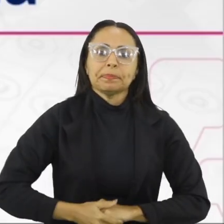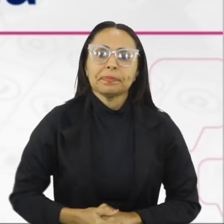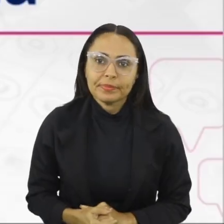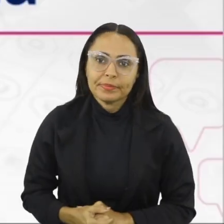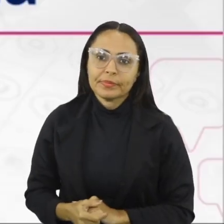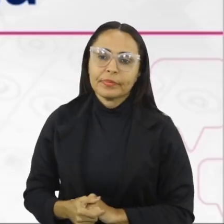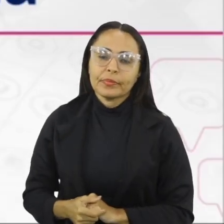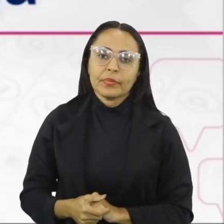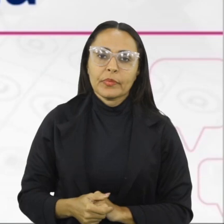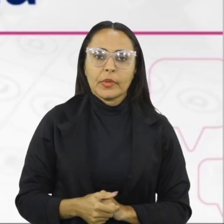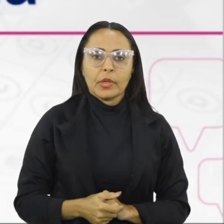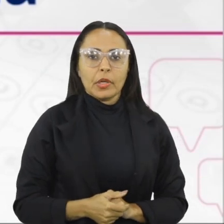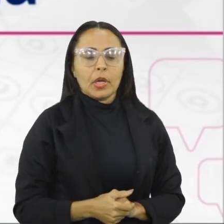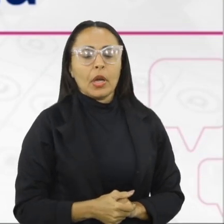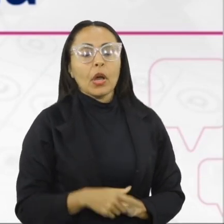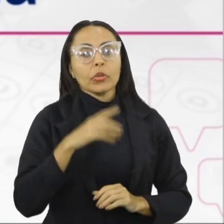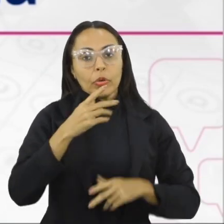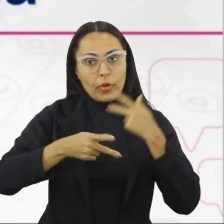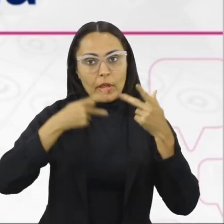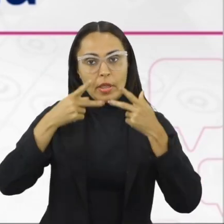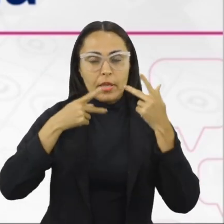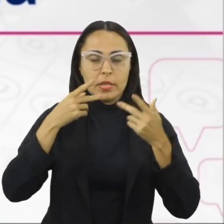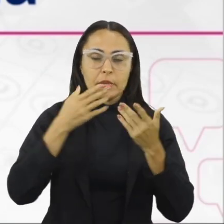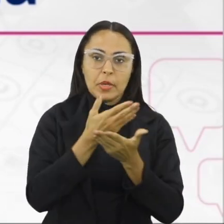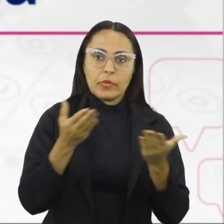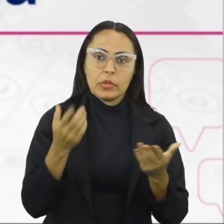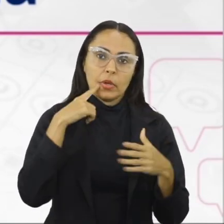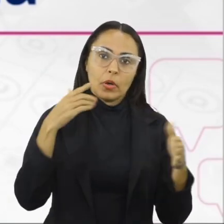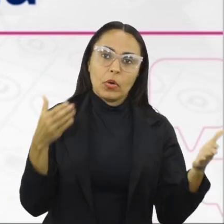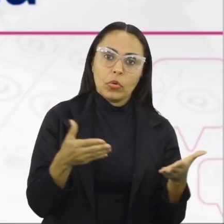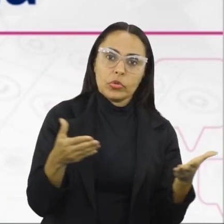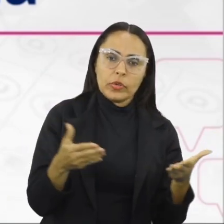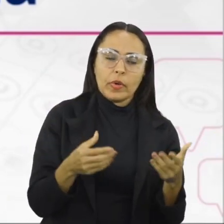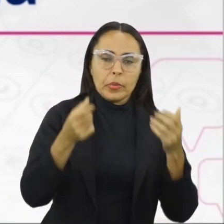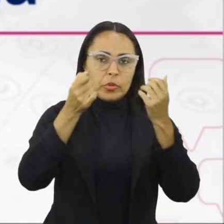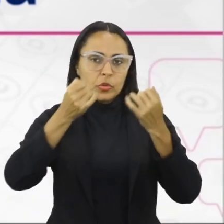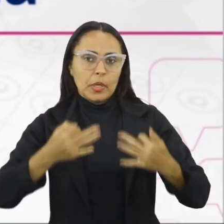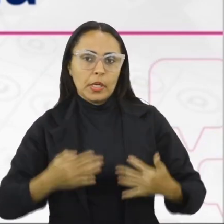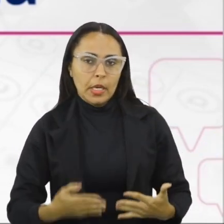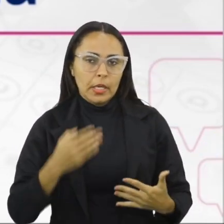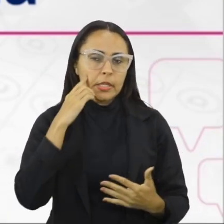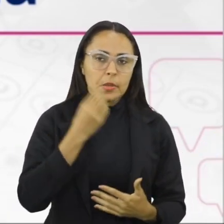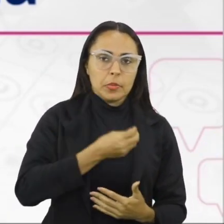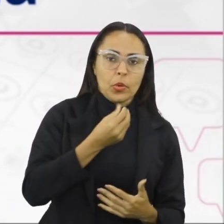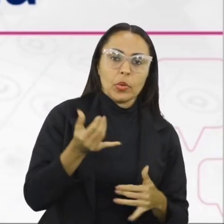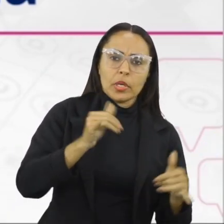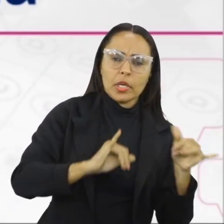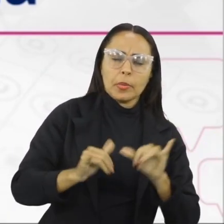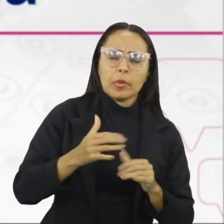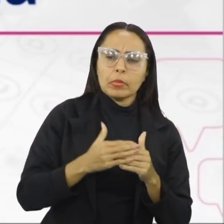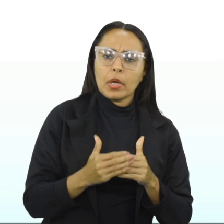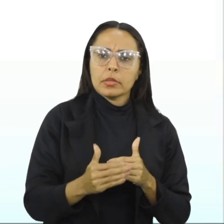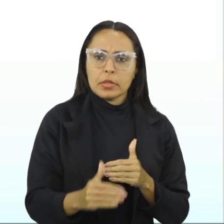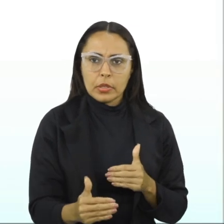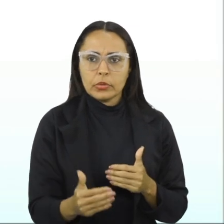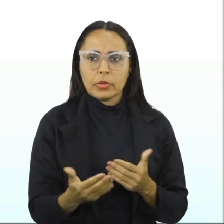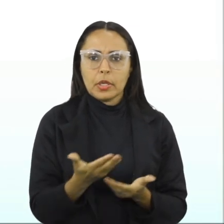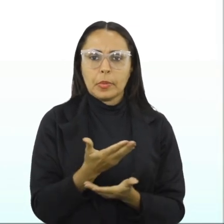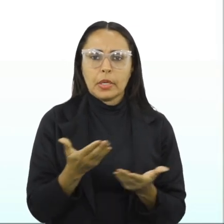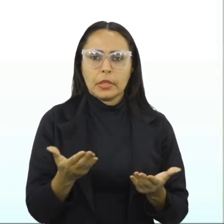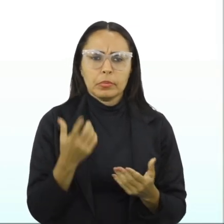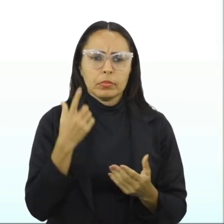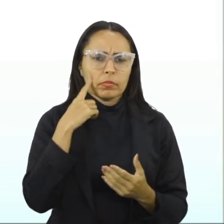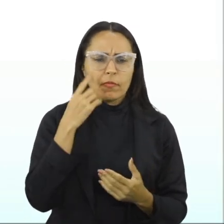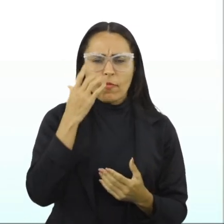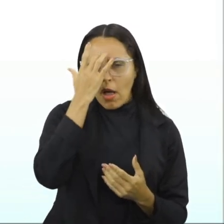Aí assim, olha, como eu disse a vocês, hoje a gente vai ter que falar um pouquinho de bioquímica e olha, começando daquela parte bem besta